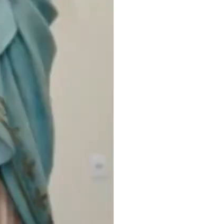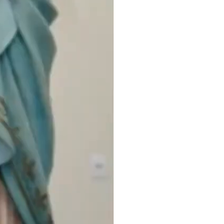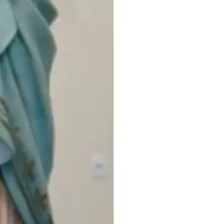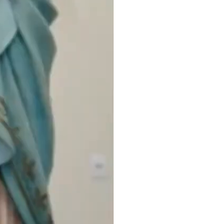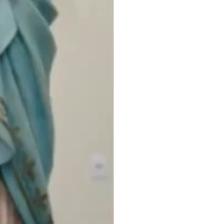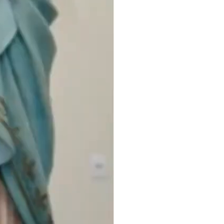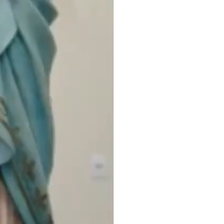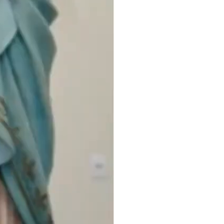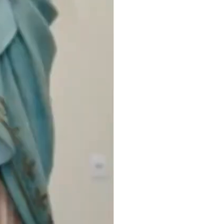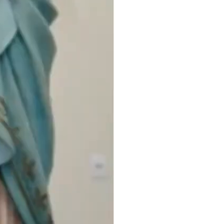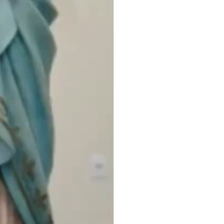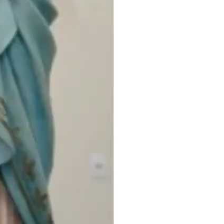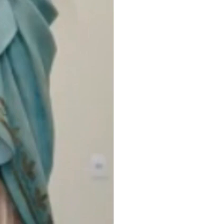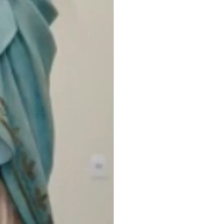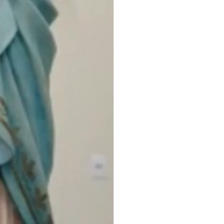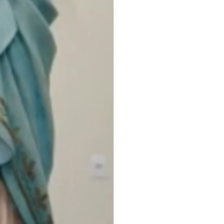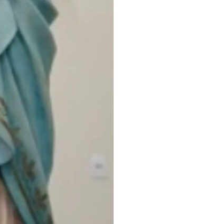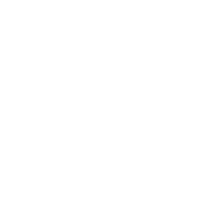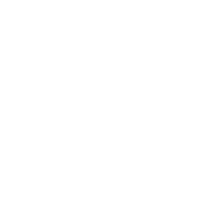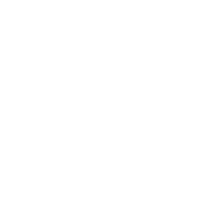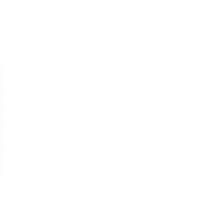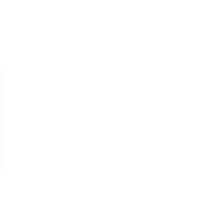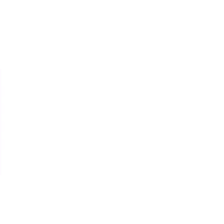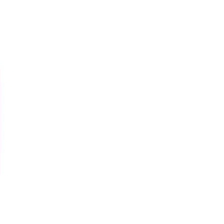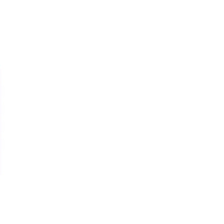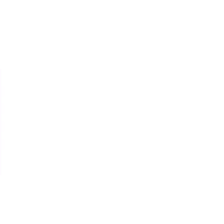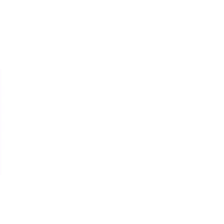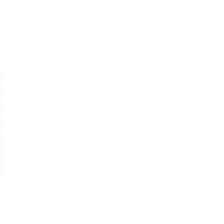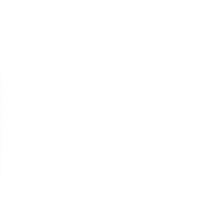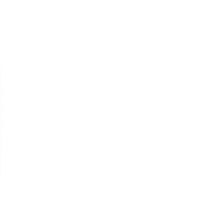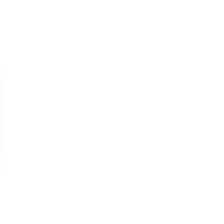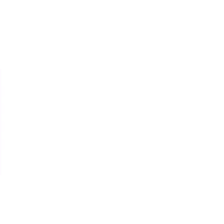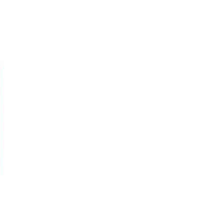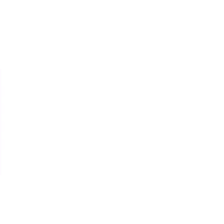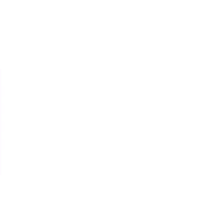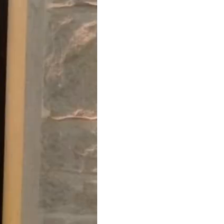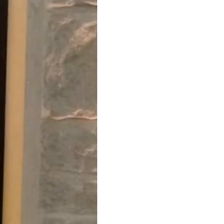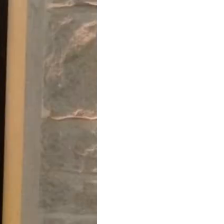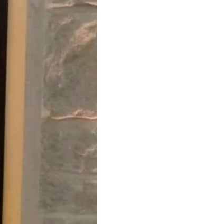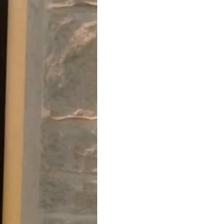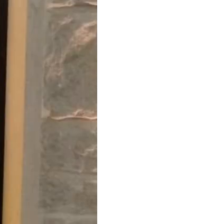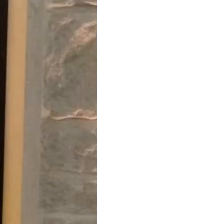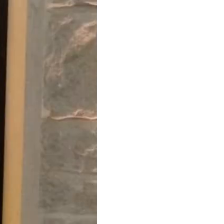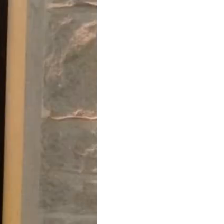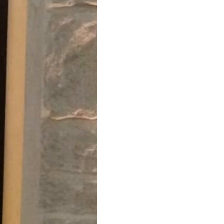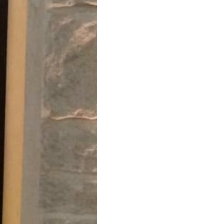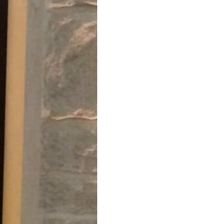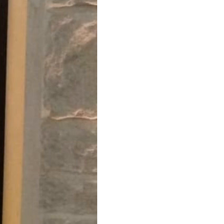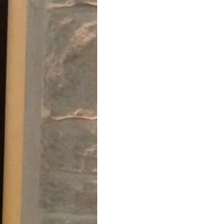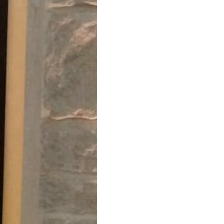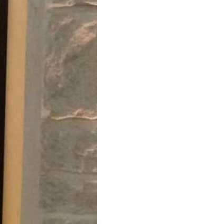Maria, Ave Maria, Ave